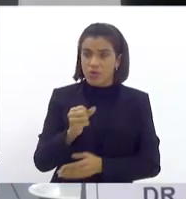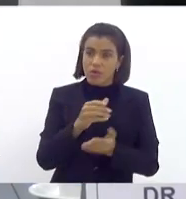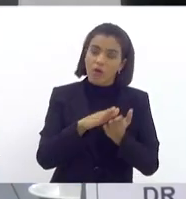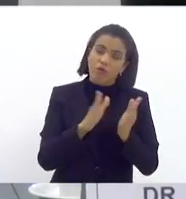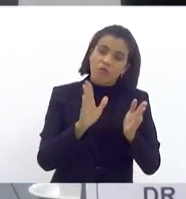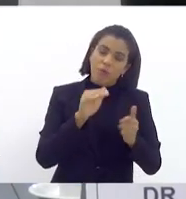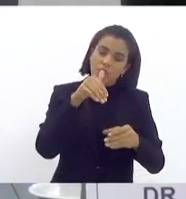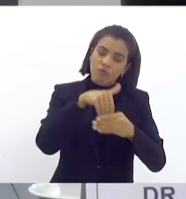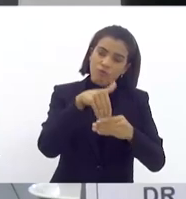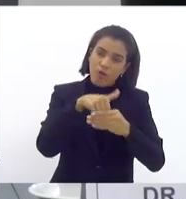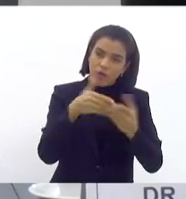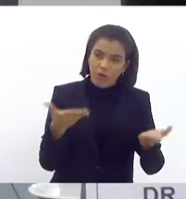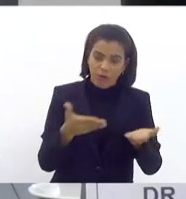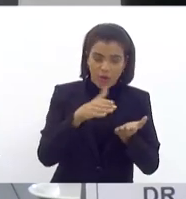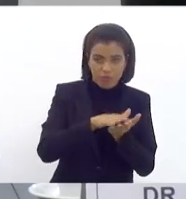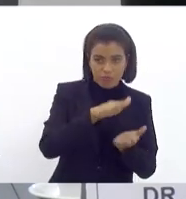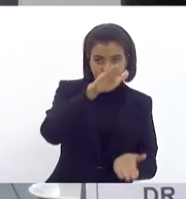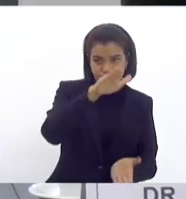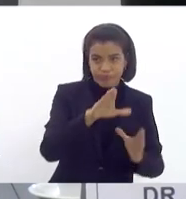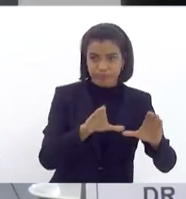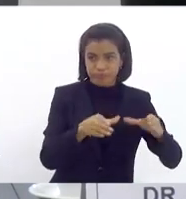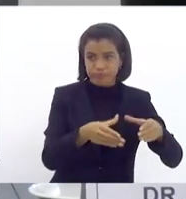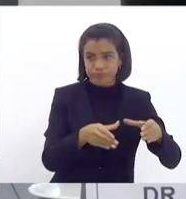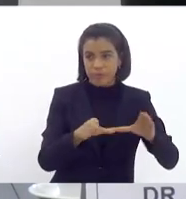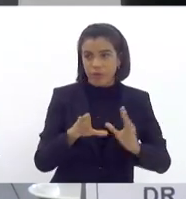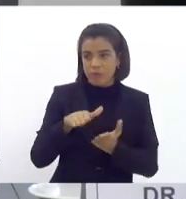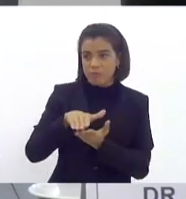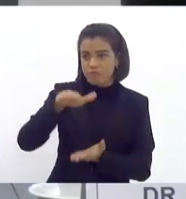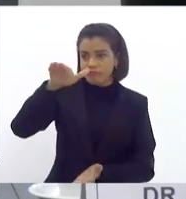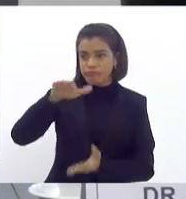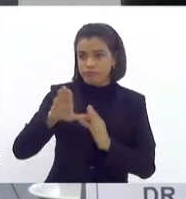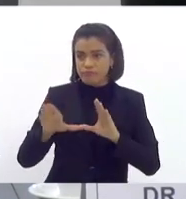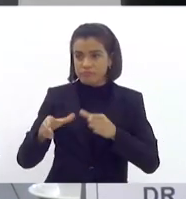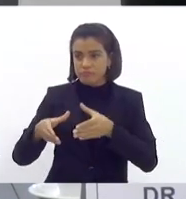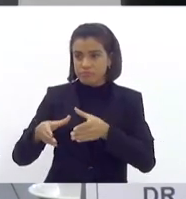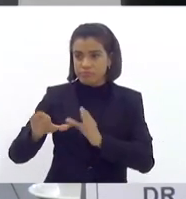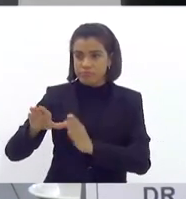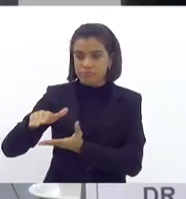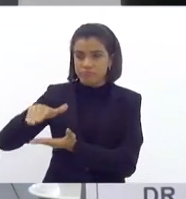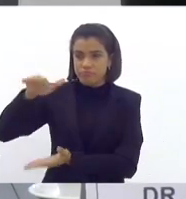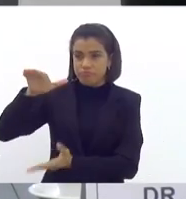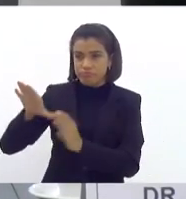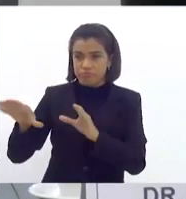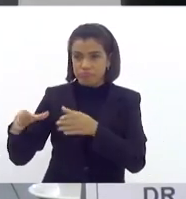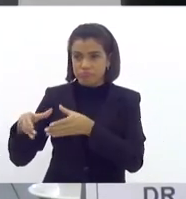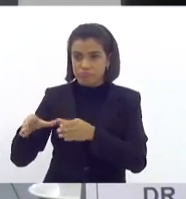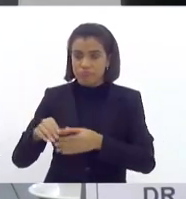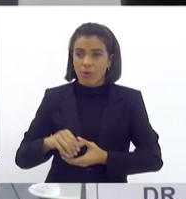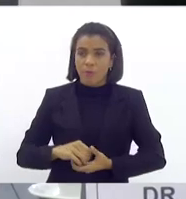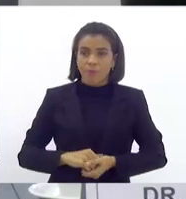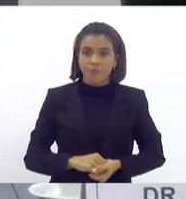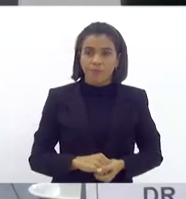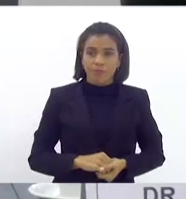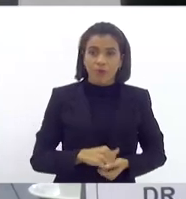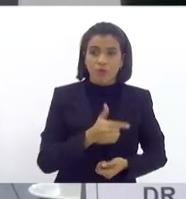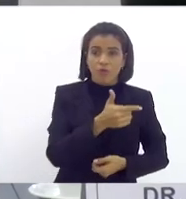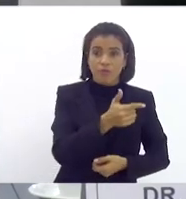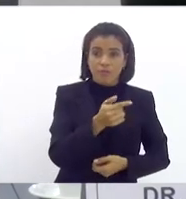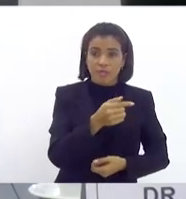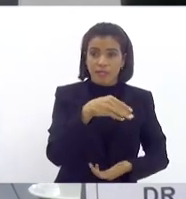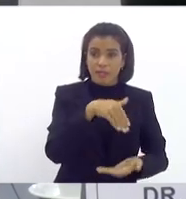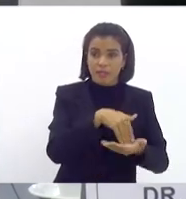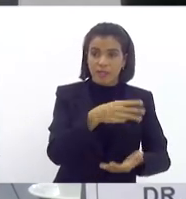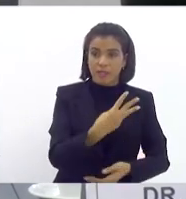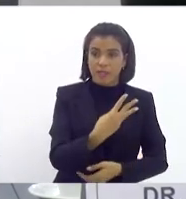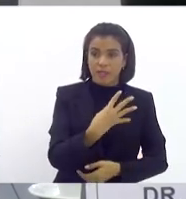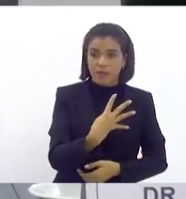do 27 ao 33, ressalvados os pedidos de retirada de pauta. Não, do 27 ao 34,